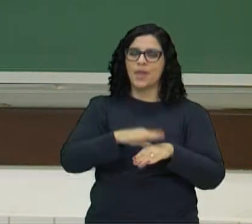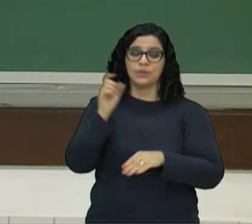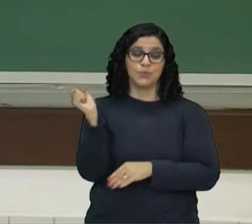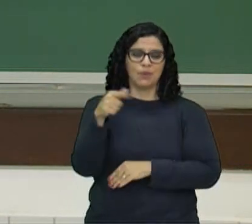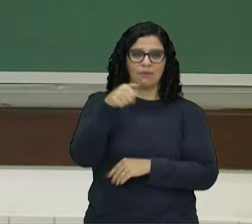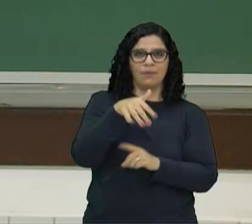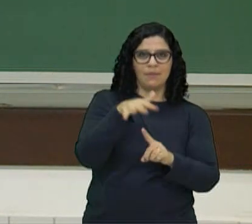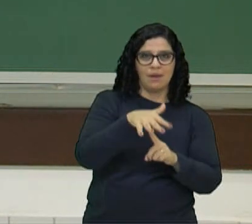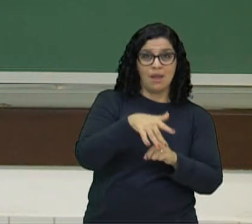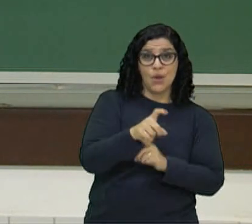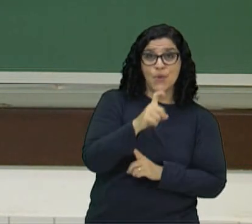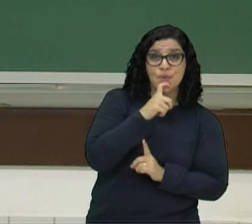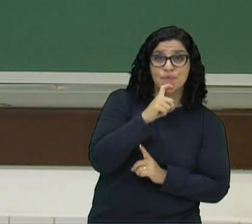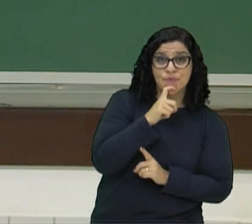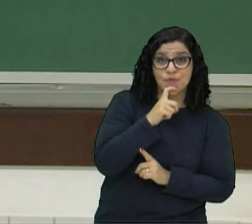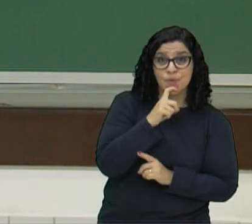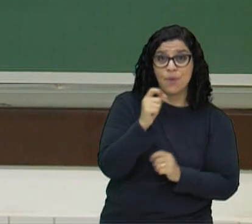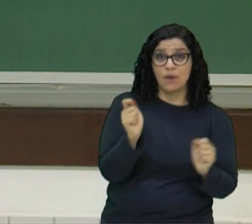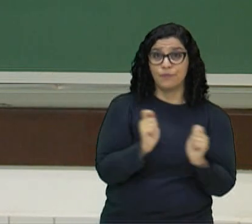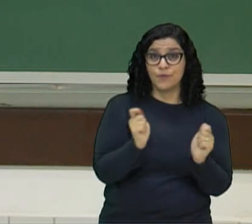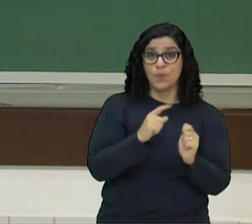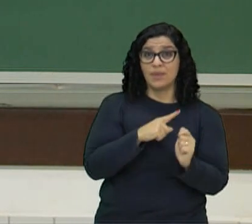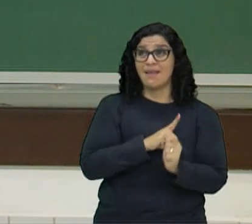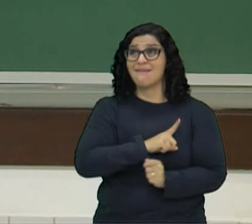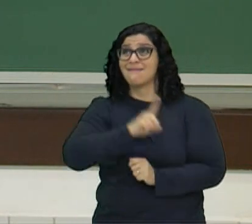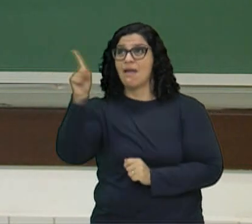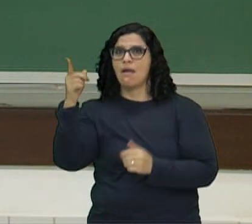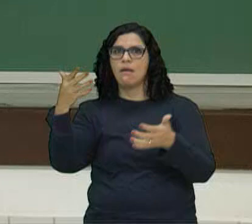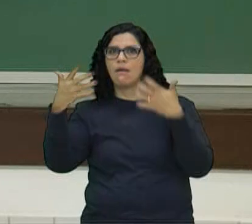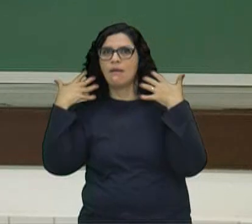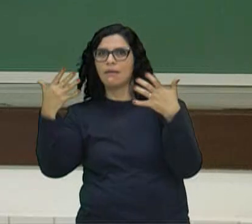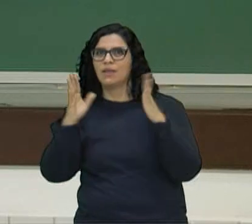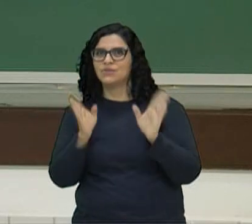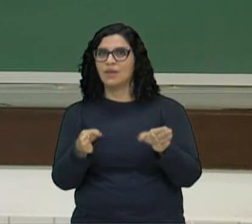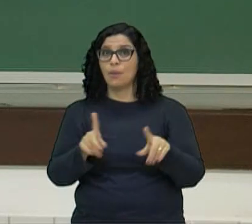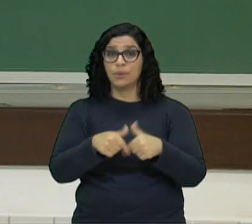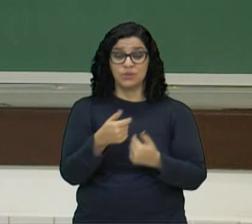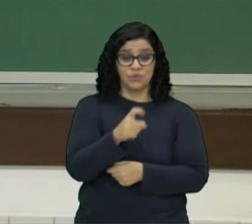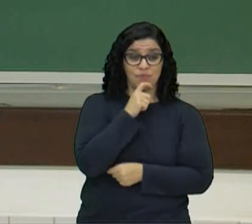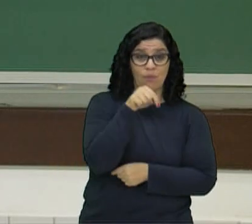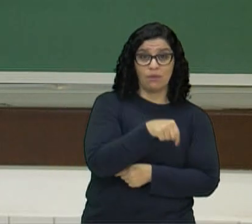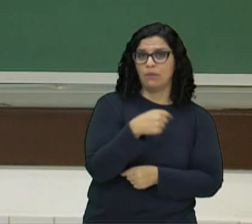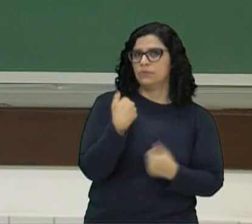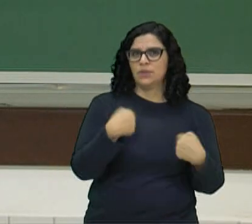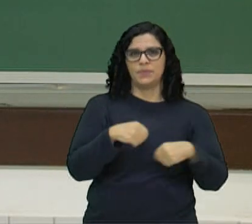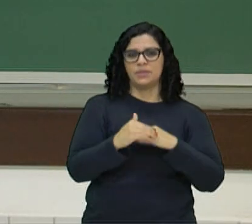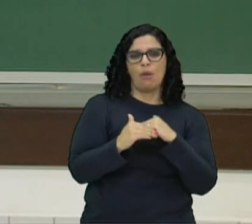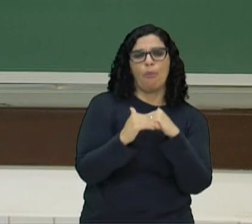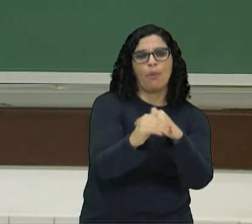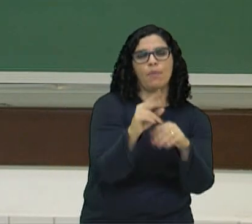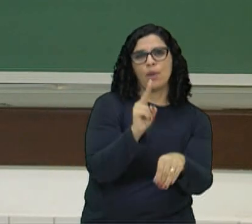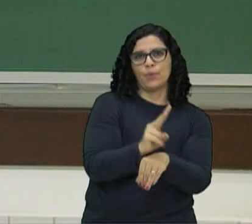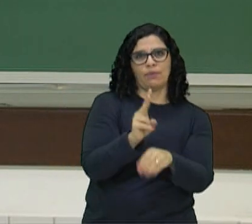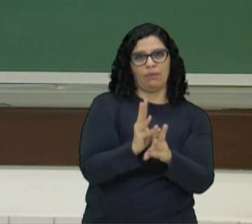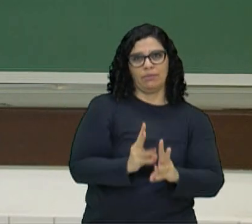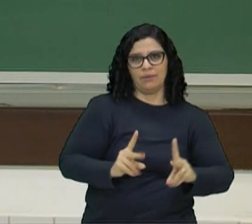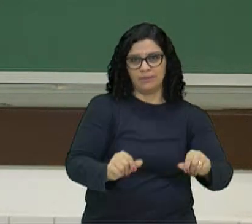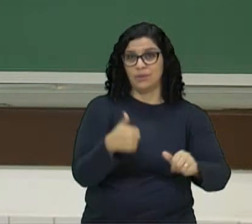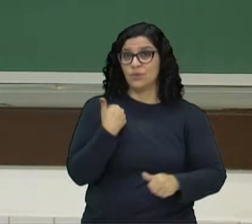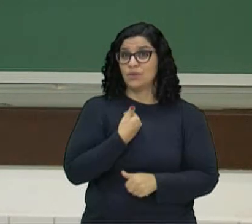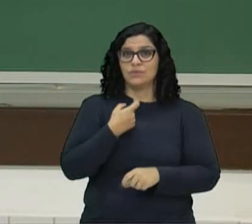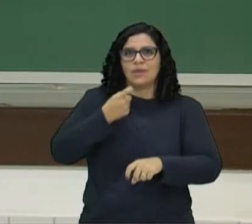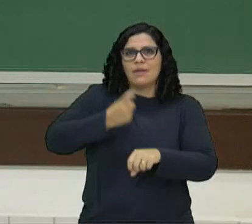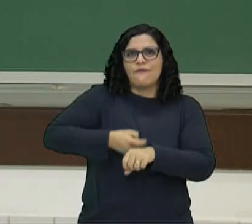inverno aqui tem temperatura do verão nesses lugares. Então, o que nós temos de inverno nem precisa desse tipo de cobertura para o solo. Nós não